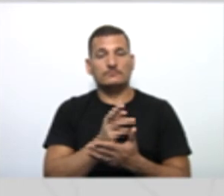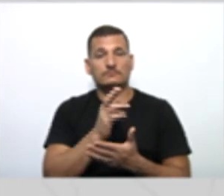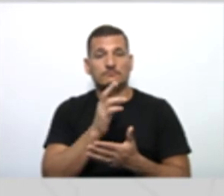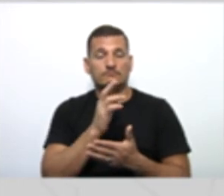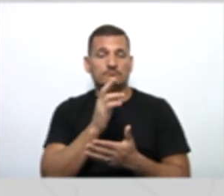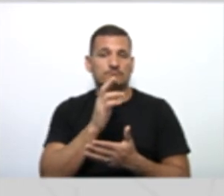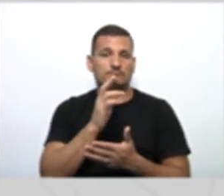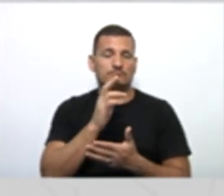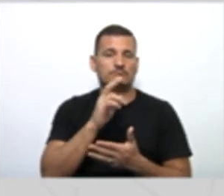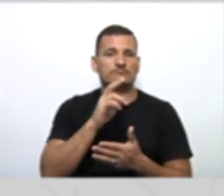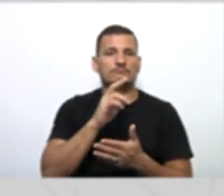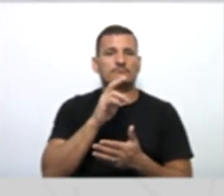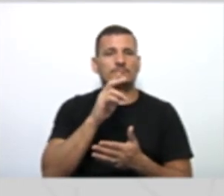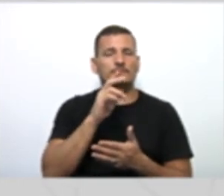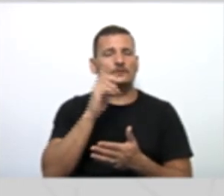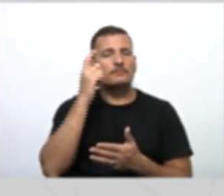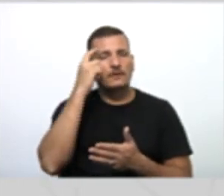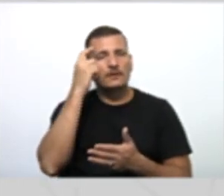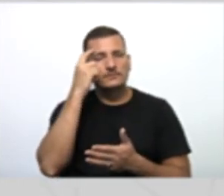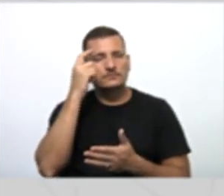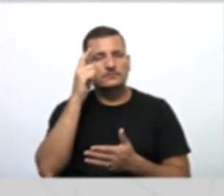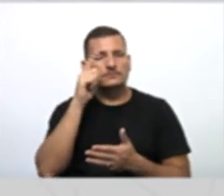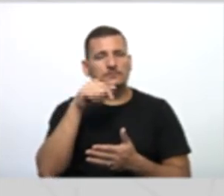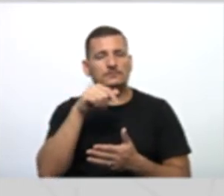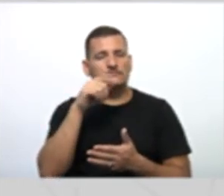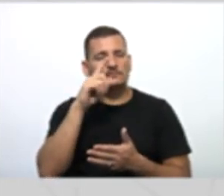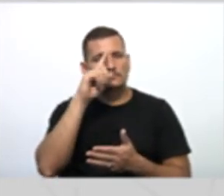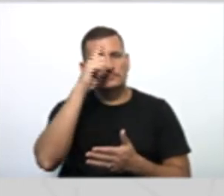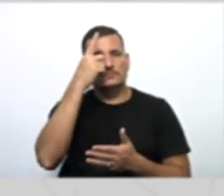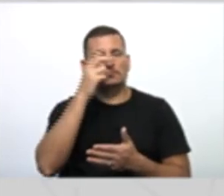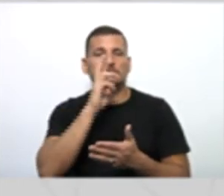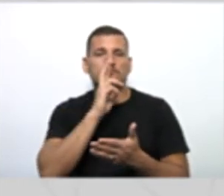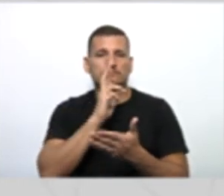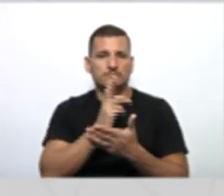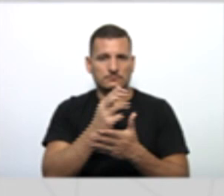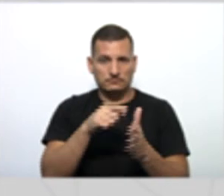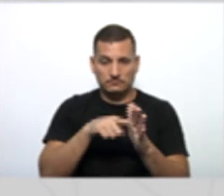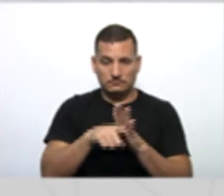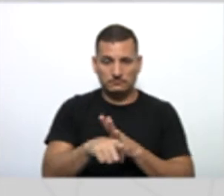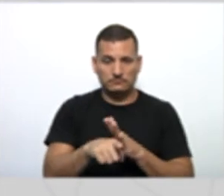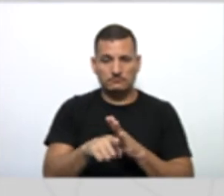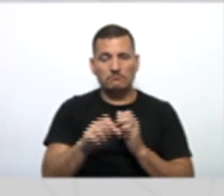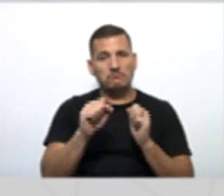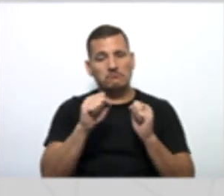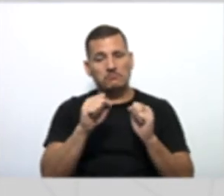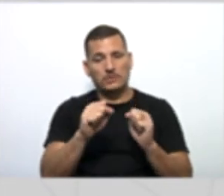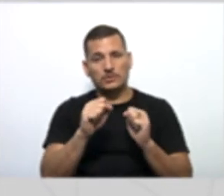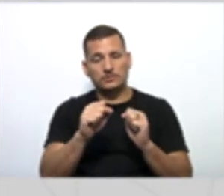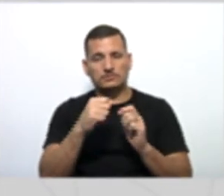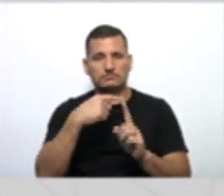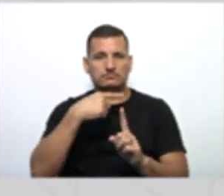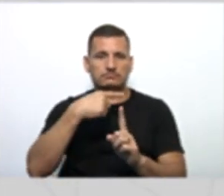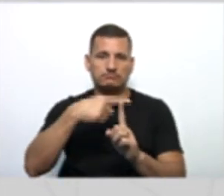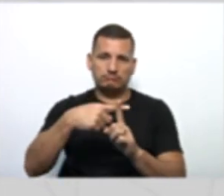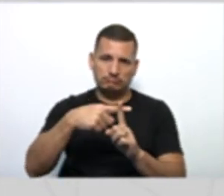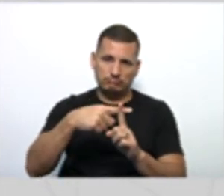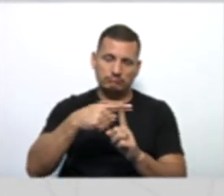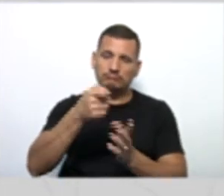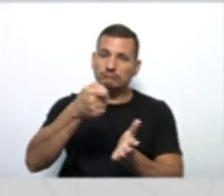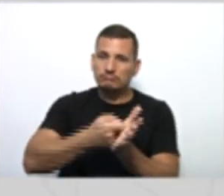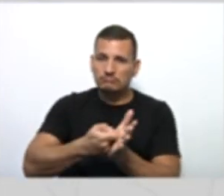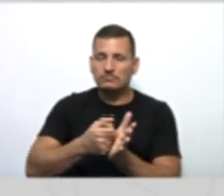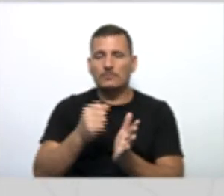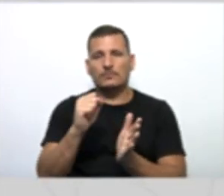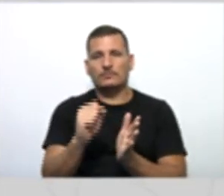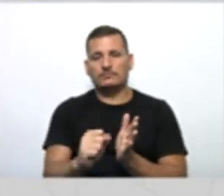ideia da resposta à minha pergunta. Ela pode ser válida, positiva, eu posso confirmar